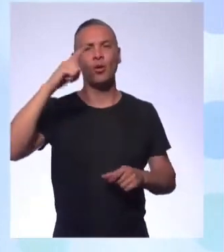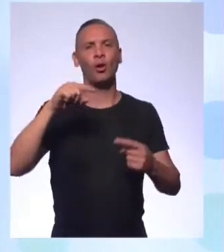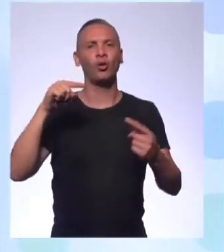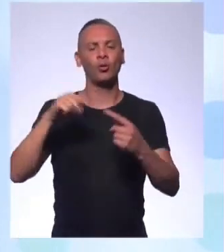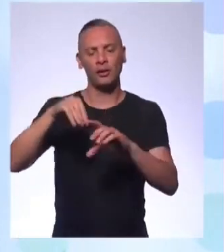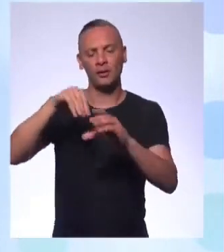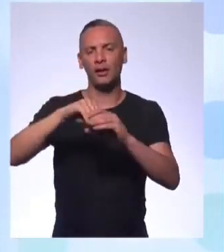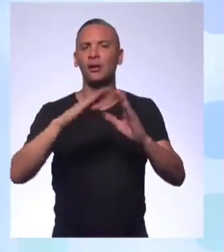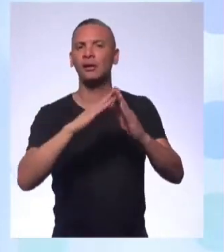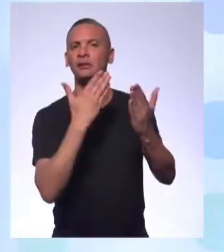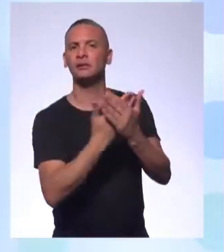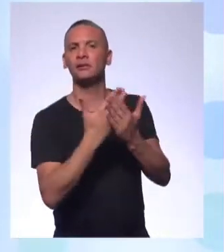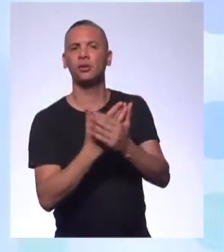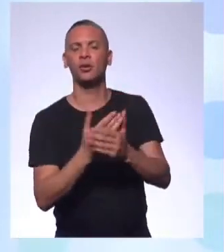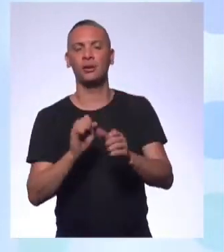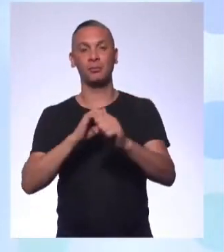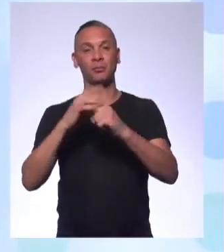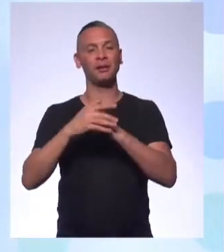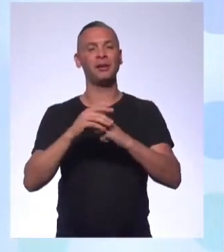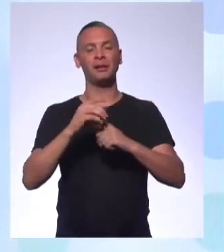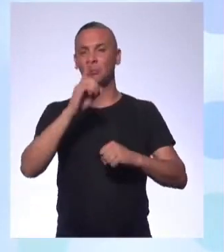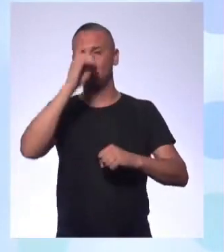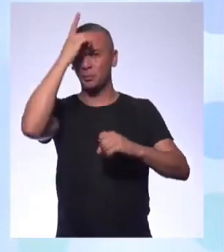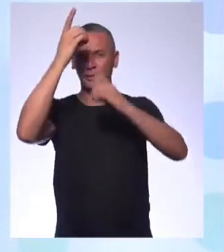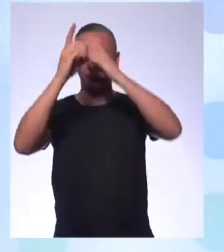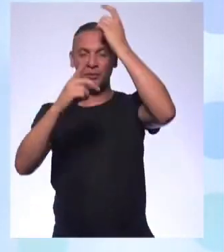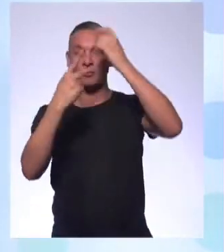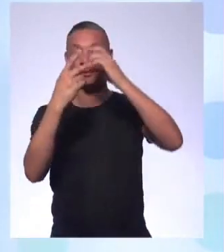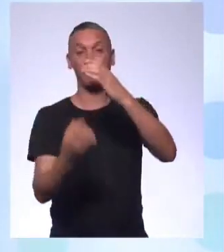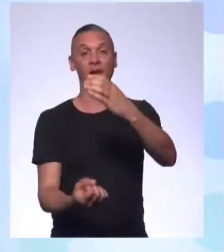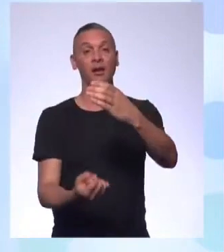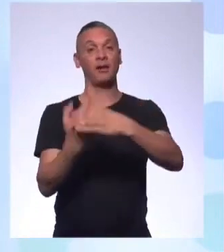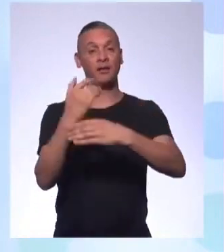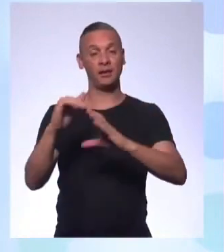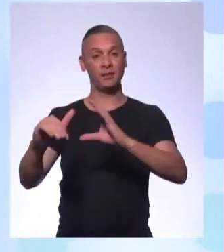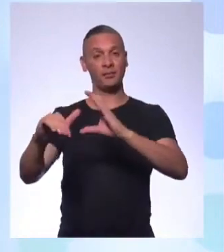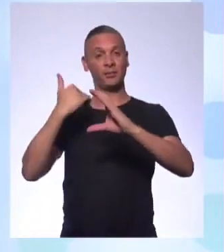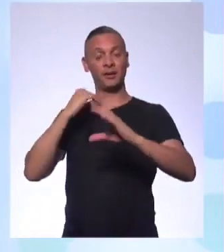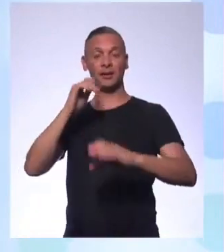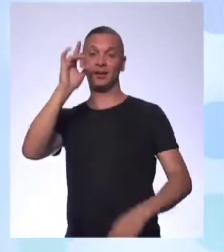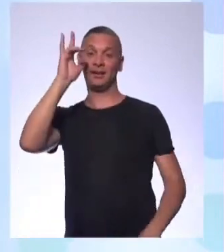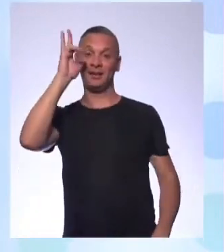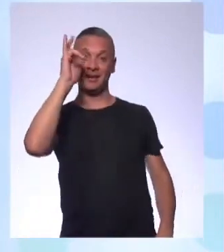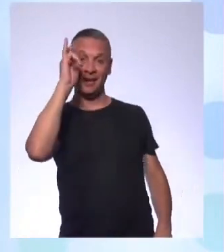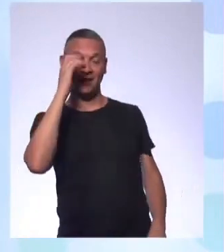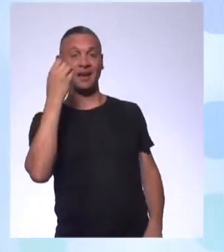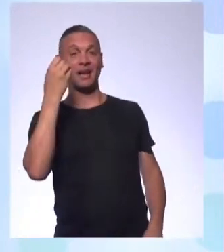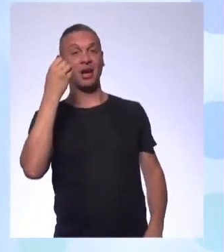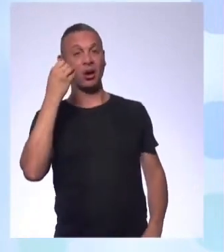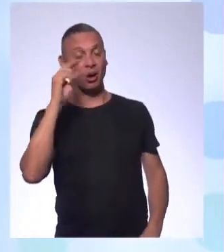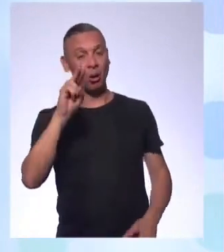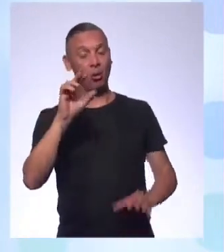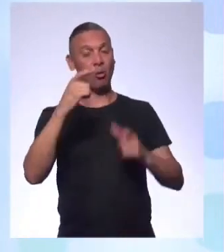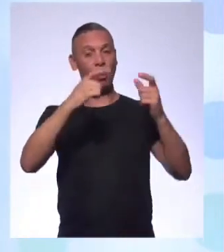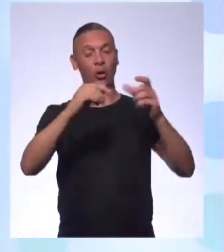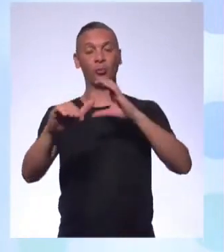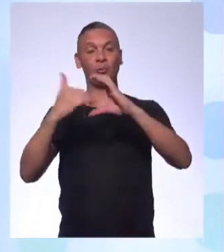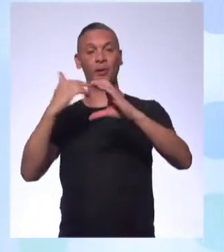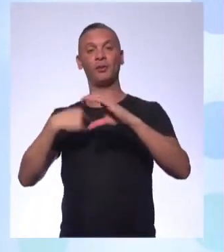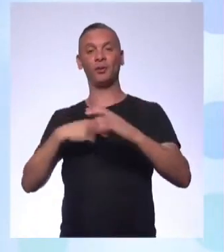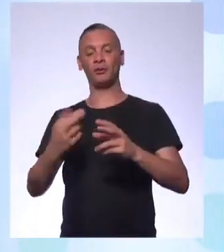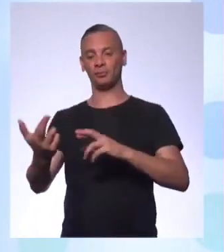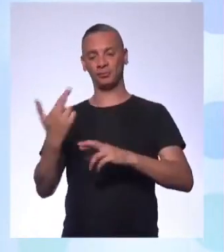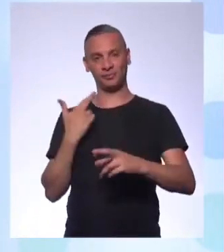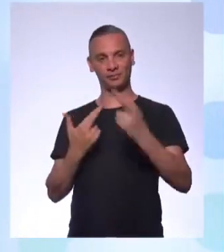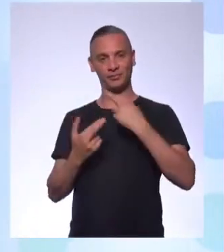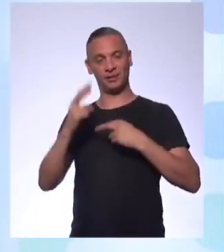na escola, sobre a pandemia. Não sei, invente, crie e mande para a gente lá no Instagram ou mande em outro meio. A gente está aqui para